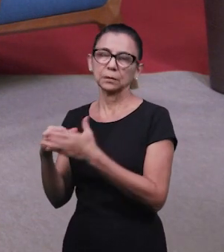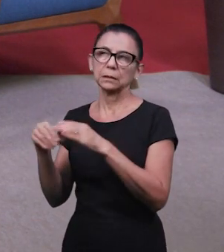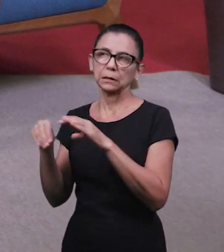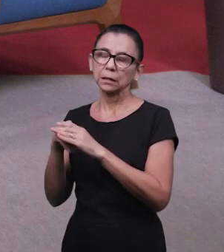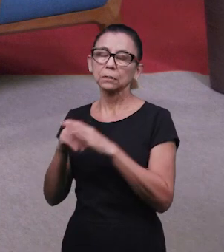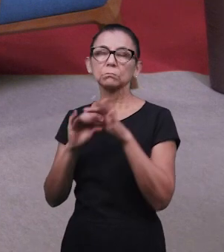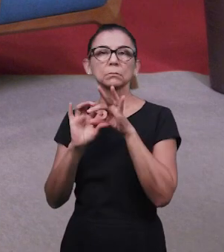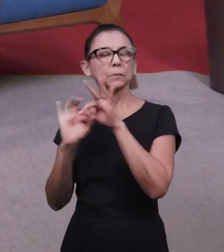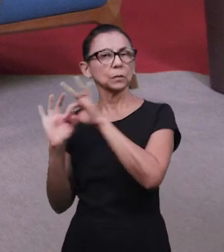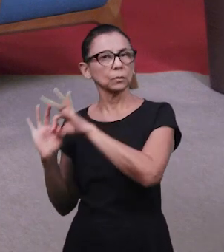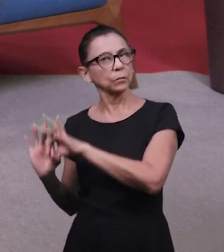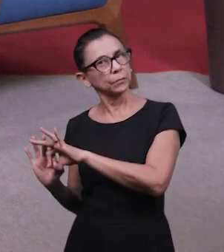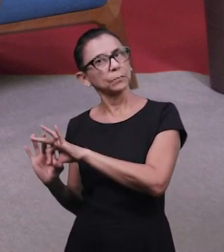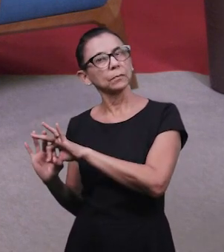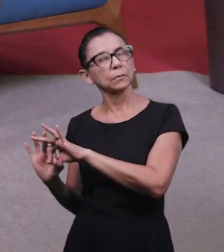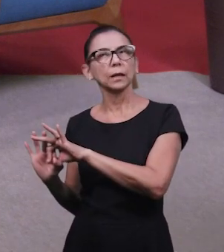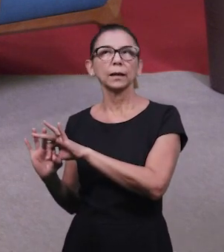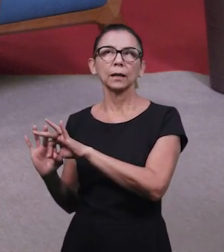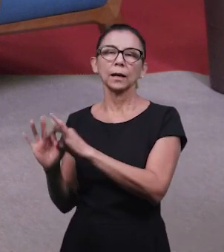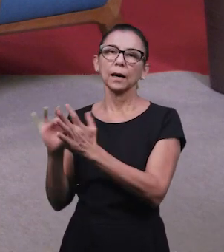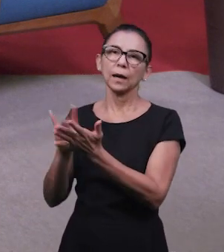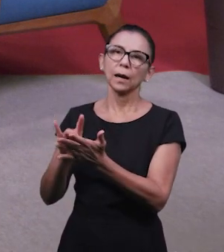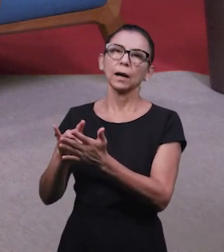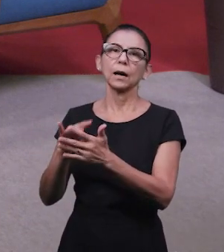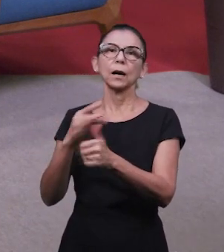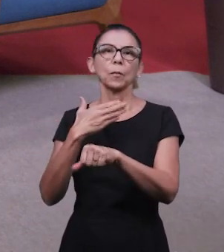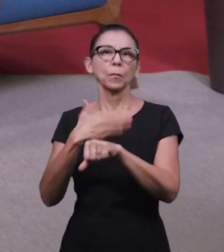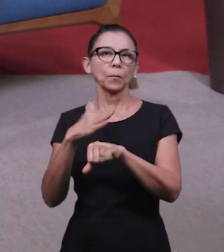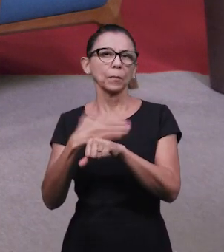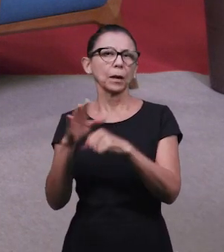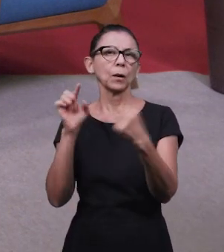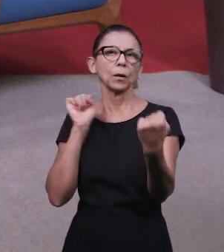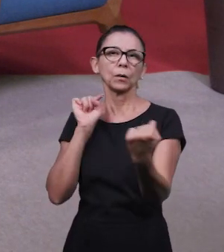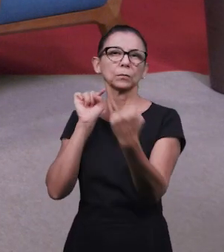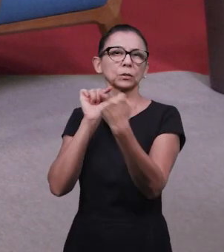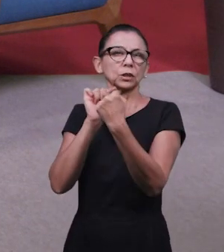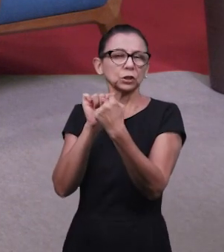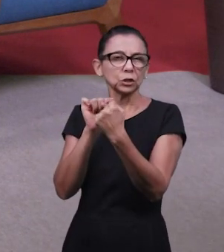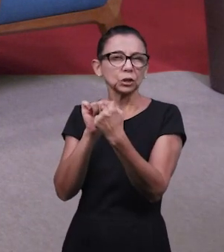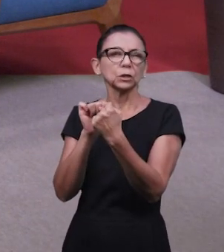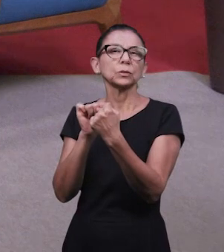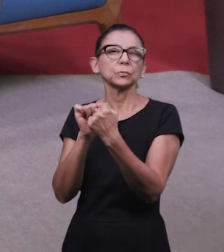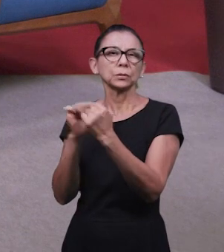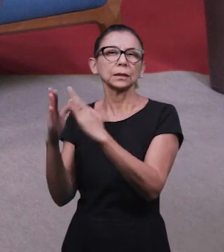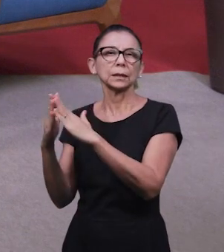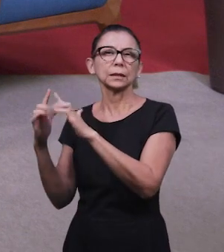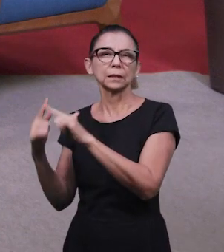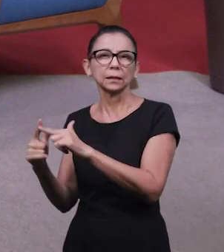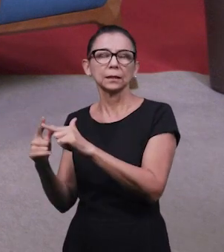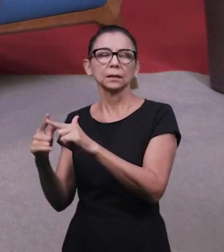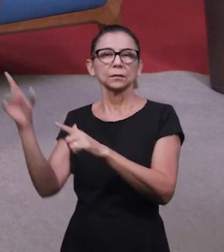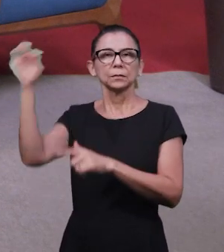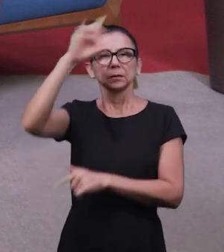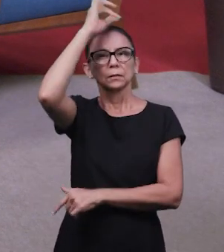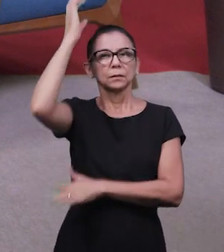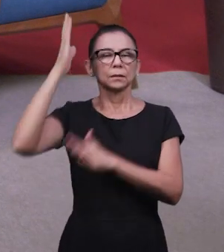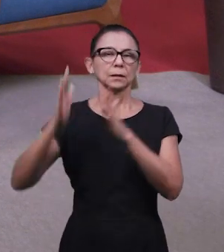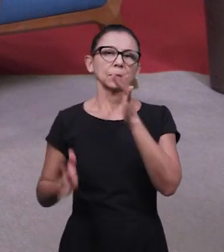de Deus, nós vemos a operação do Espírito Santo em todo o seu contexto. No Velho Testamento de